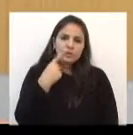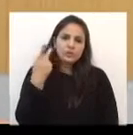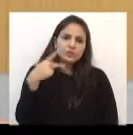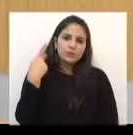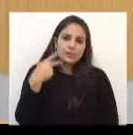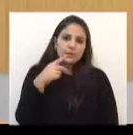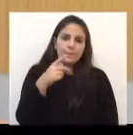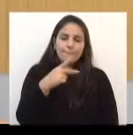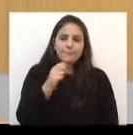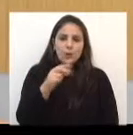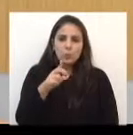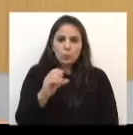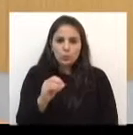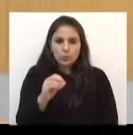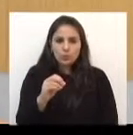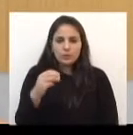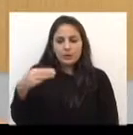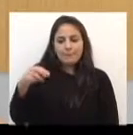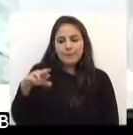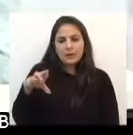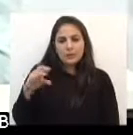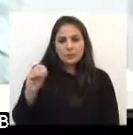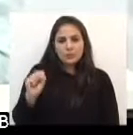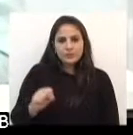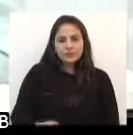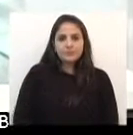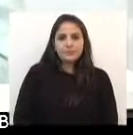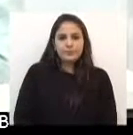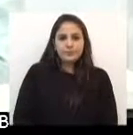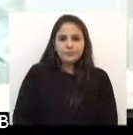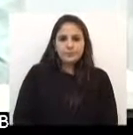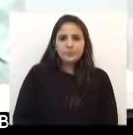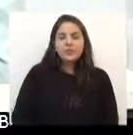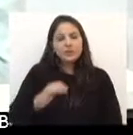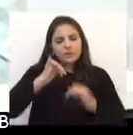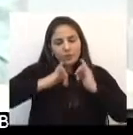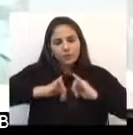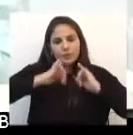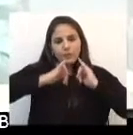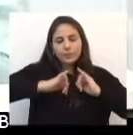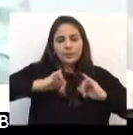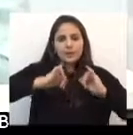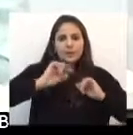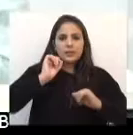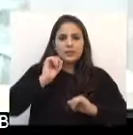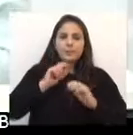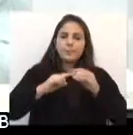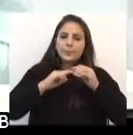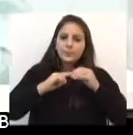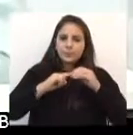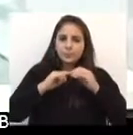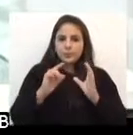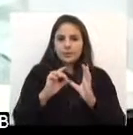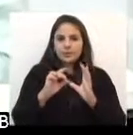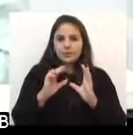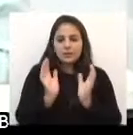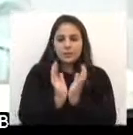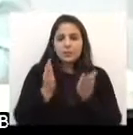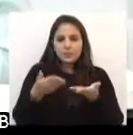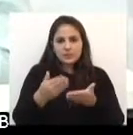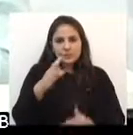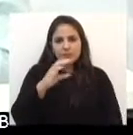vereadores Paulo Necli e Marcos da Silva. Quero anunciar que principalmente a comissão da